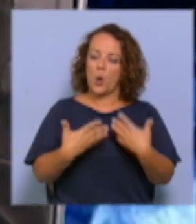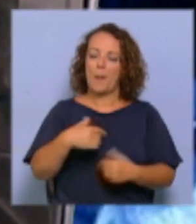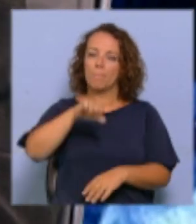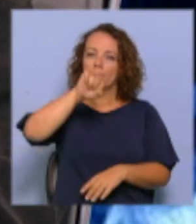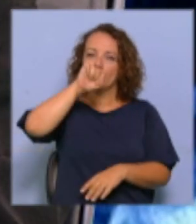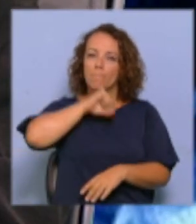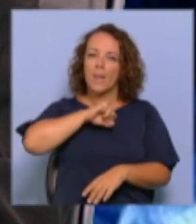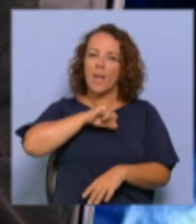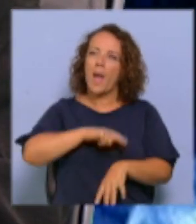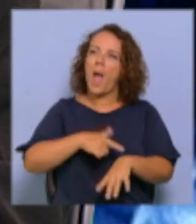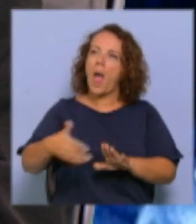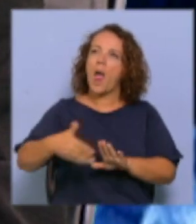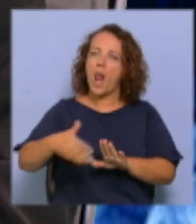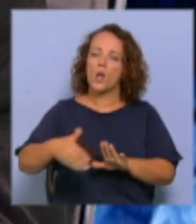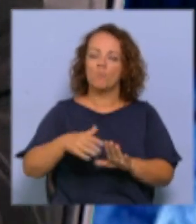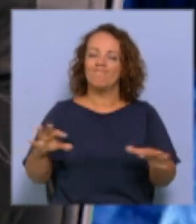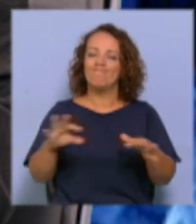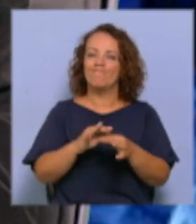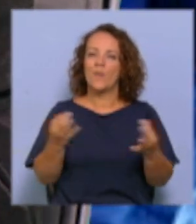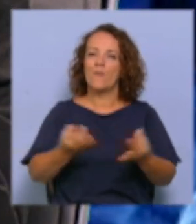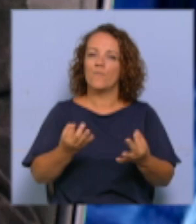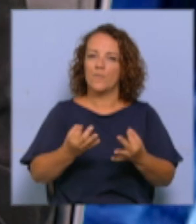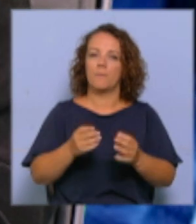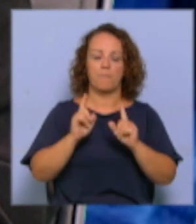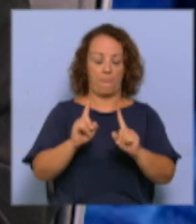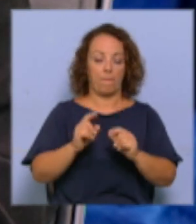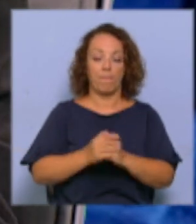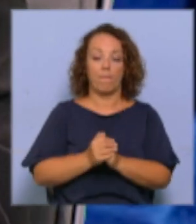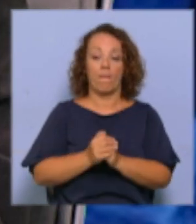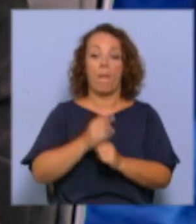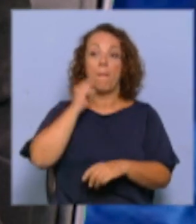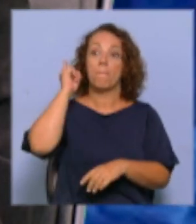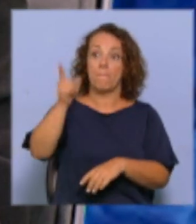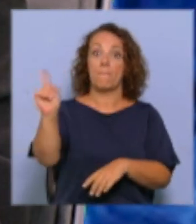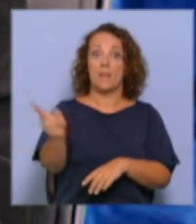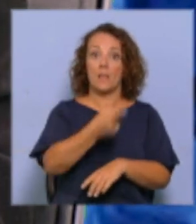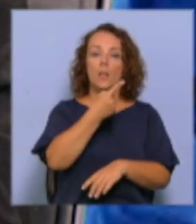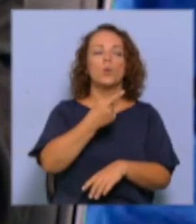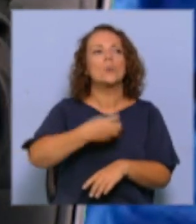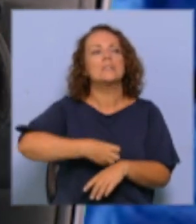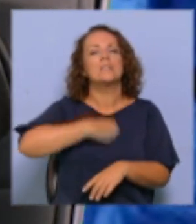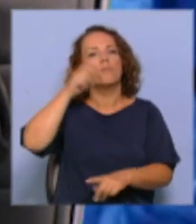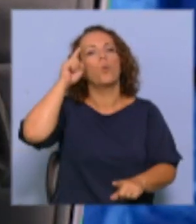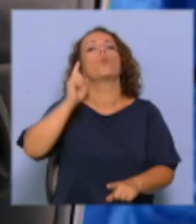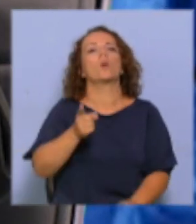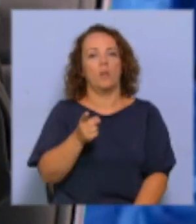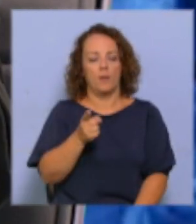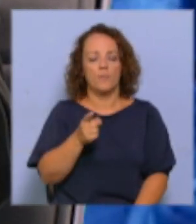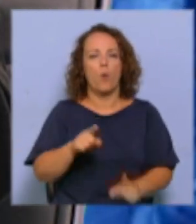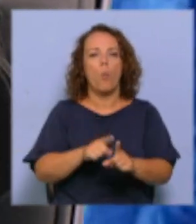oportuno. Creio que, no fundo, o mandato tem este sentido. Nunca é tarde para